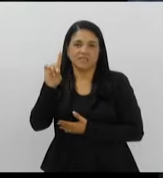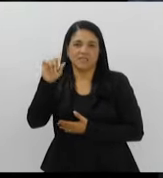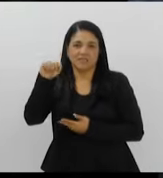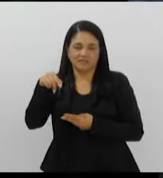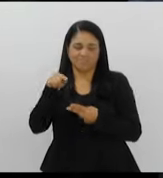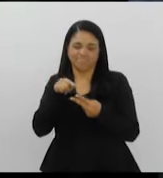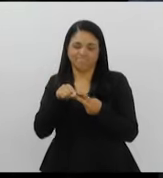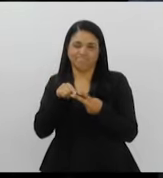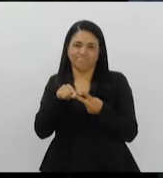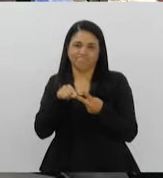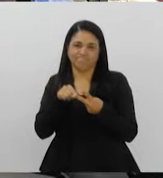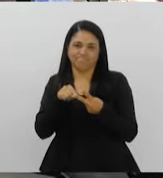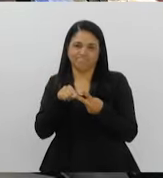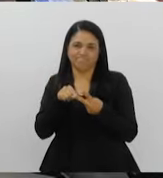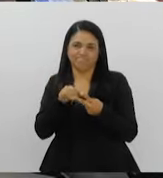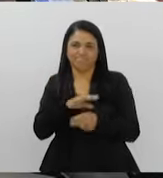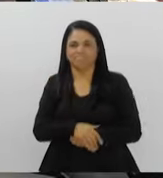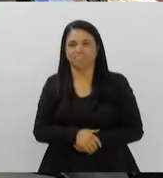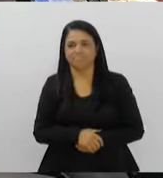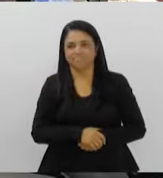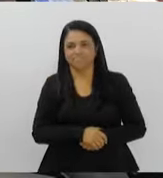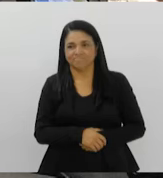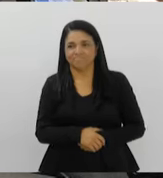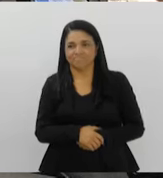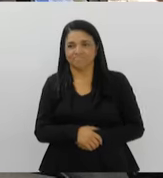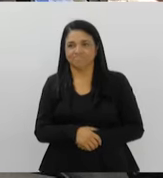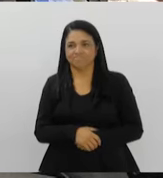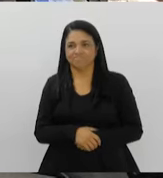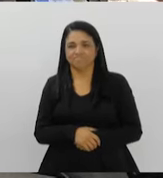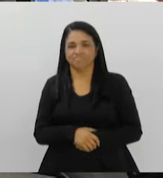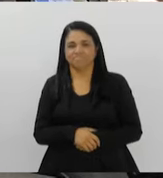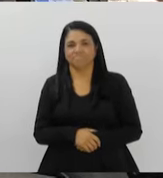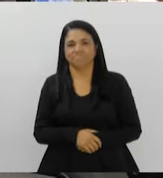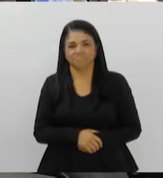Zeidan. Zeidan e Marta Rocha. Bem